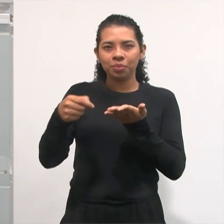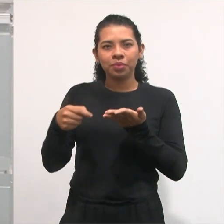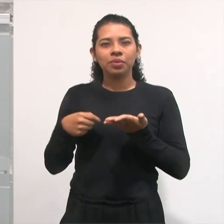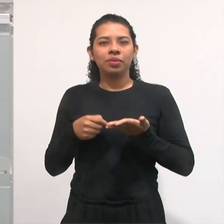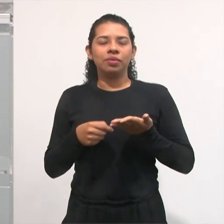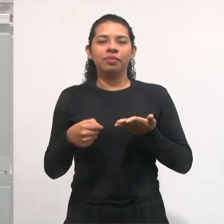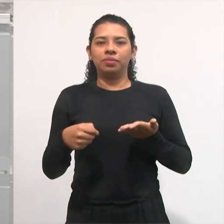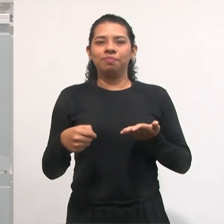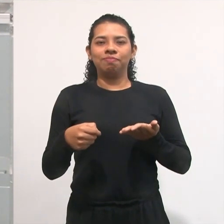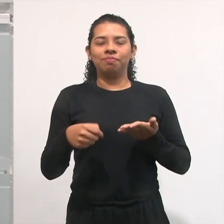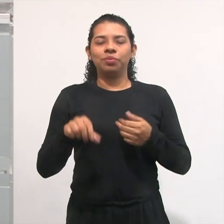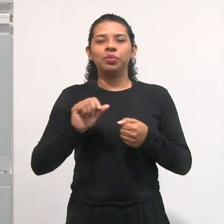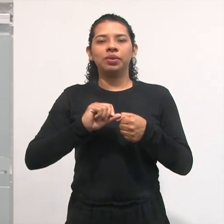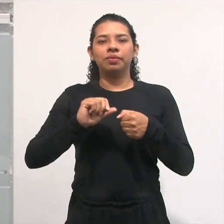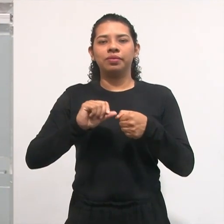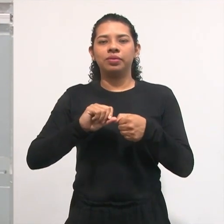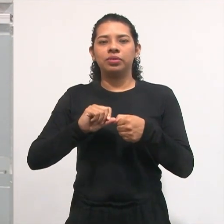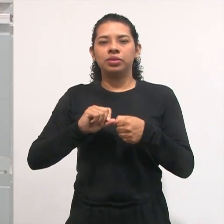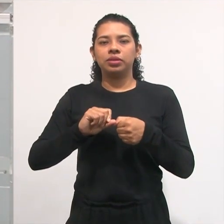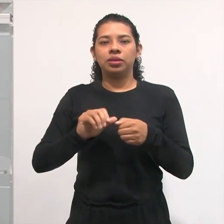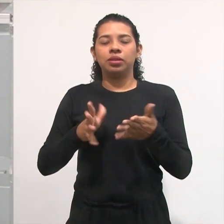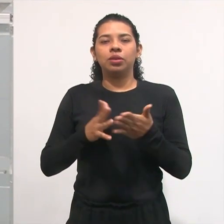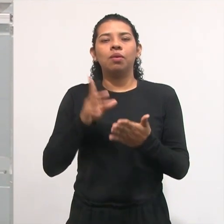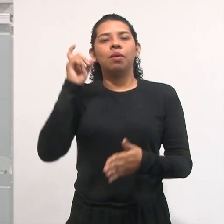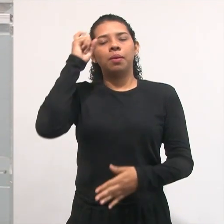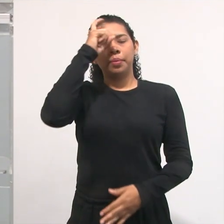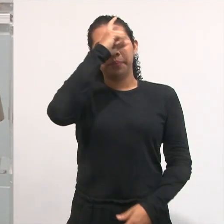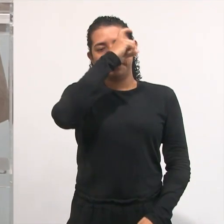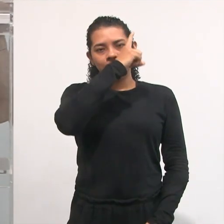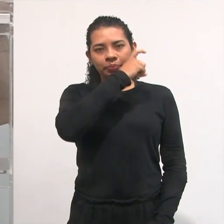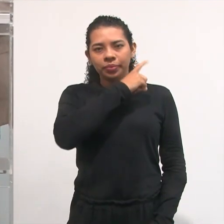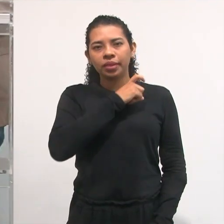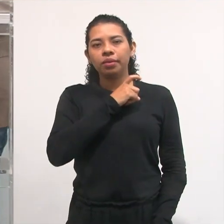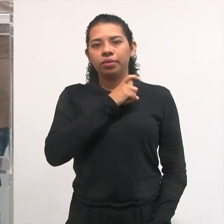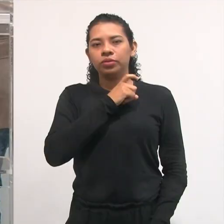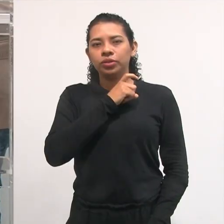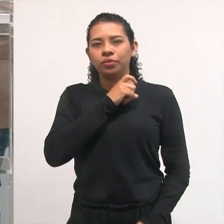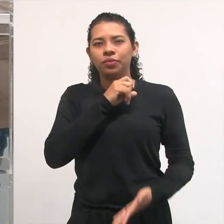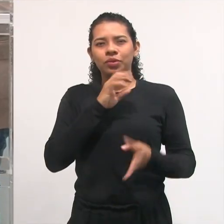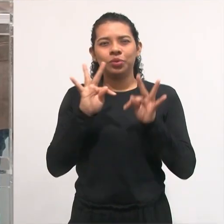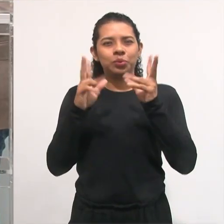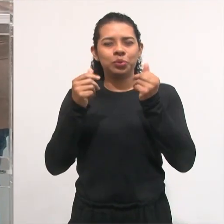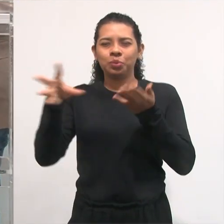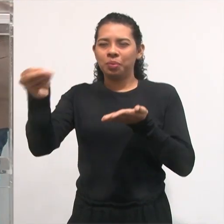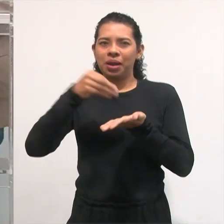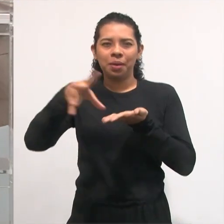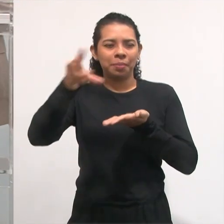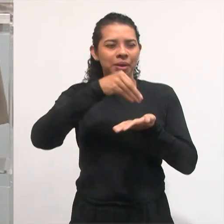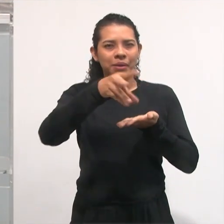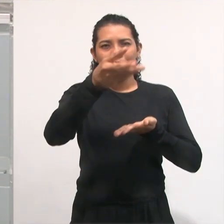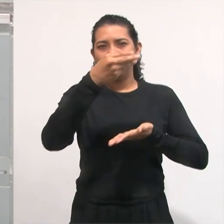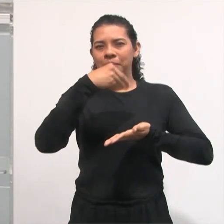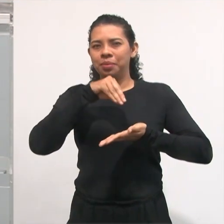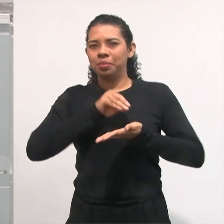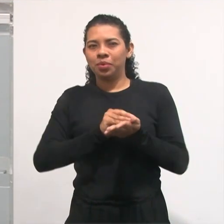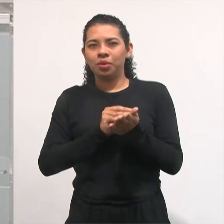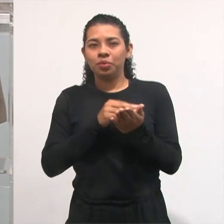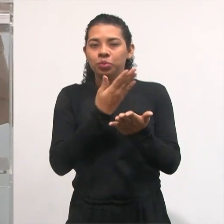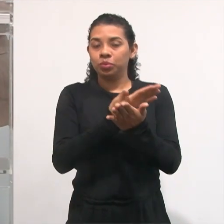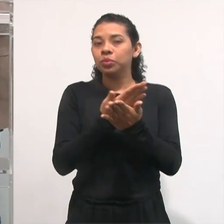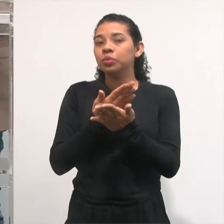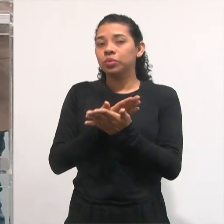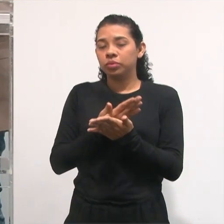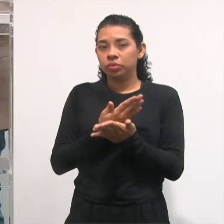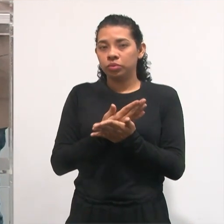bom? E tem essa demora toda para se fazer. Então, é muito difícil você